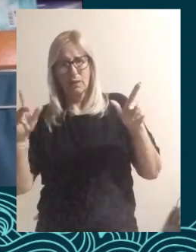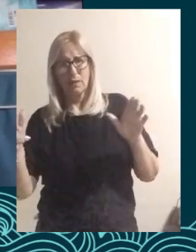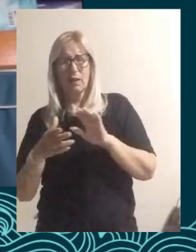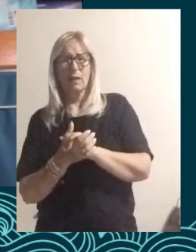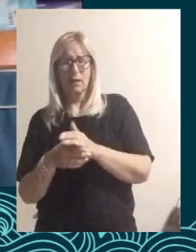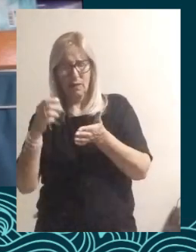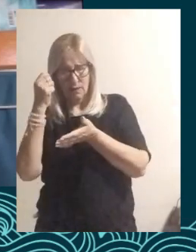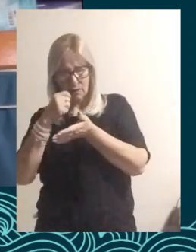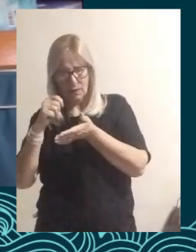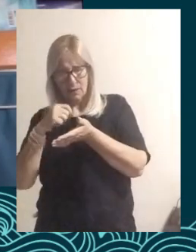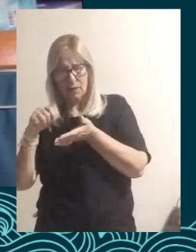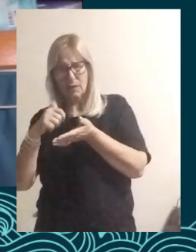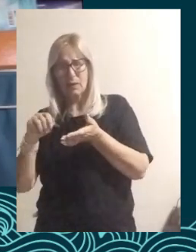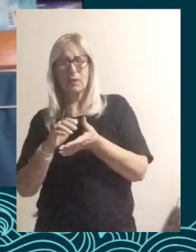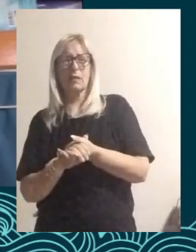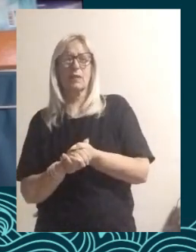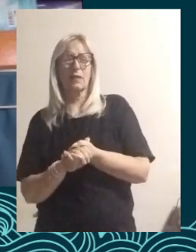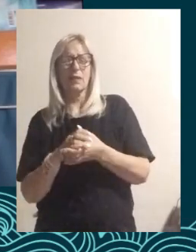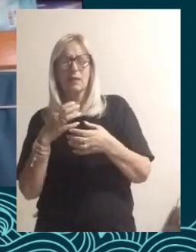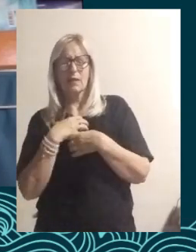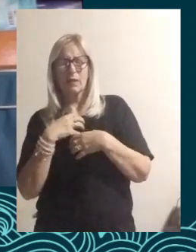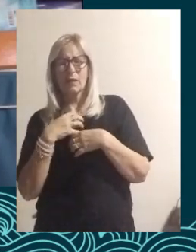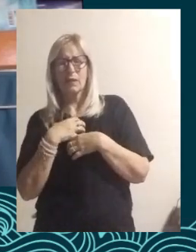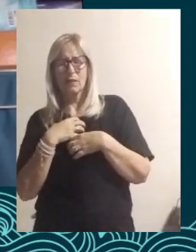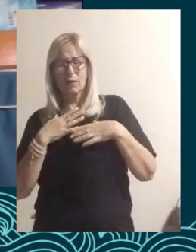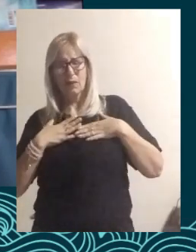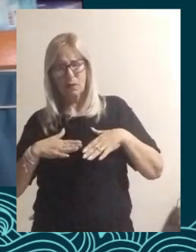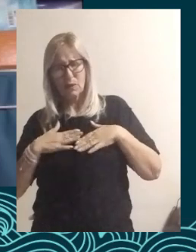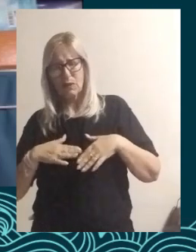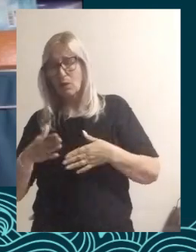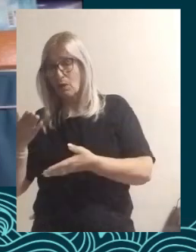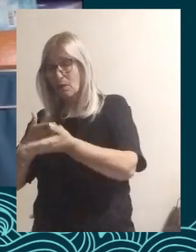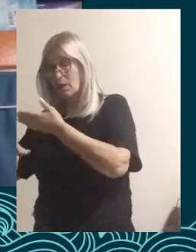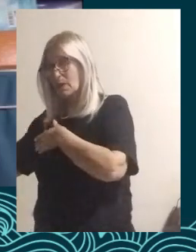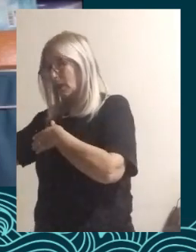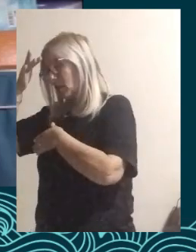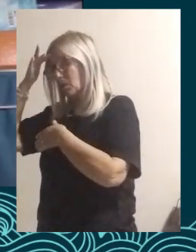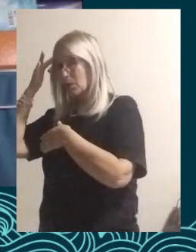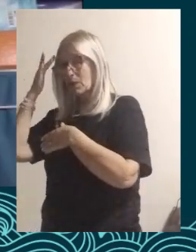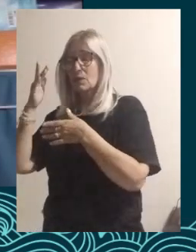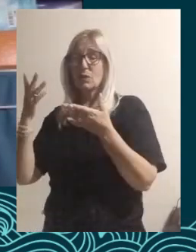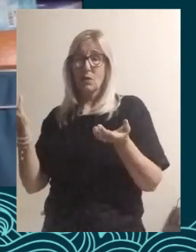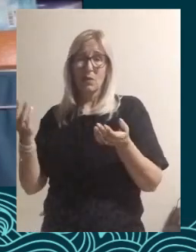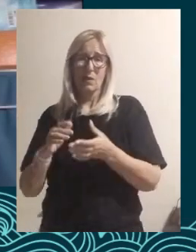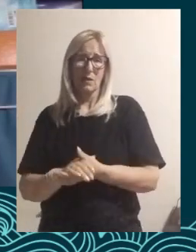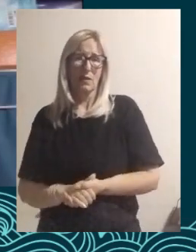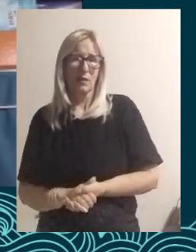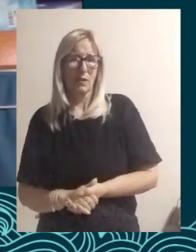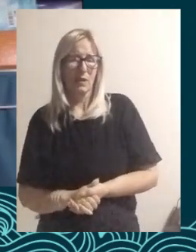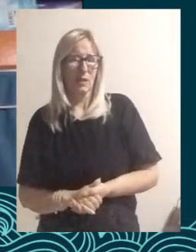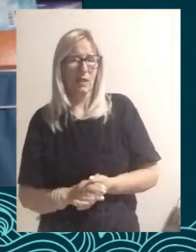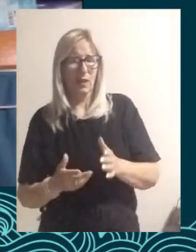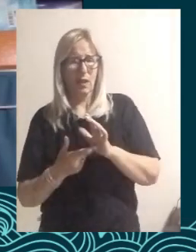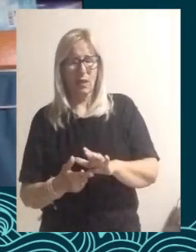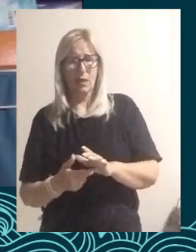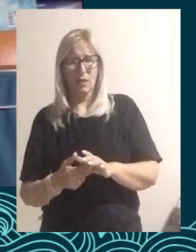mas vale também diários por escrito, com pessoas com que a gente se sente confortável. Eu depois